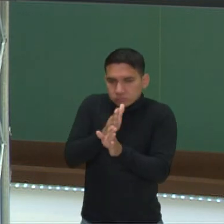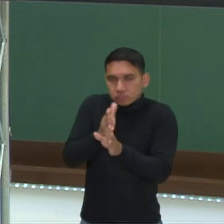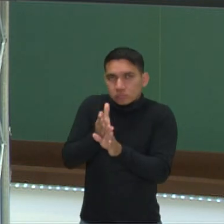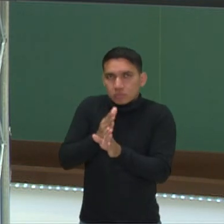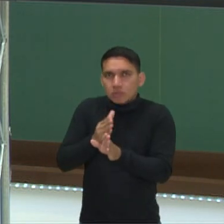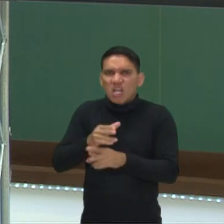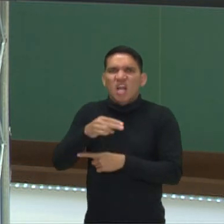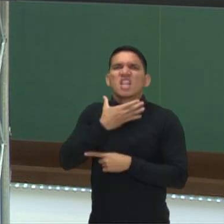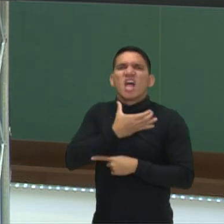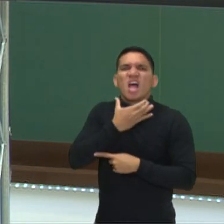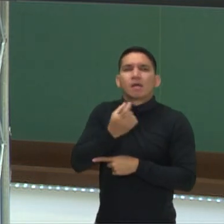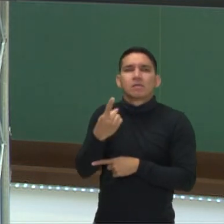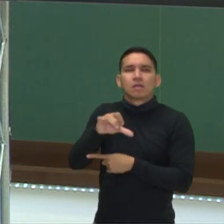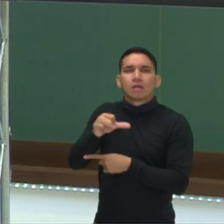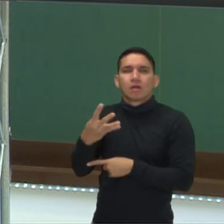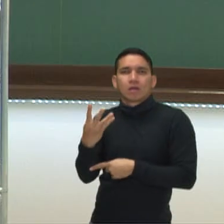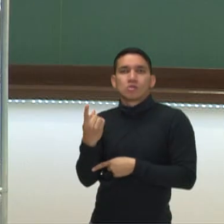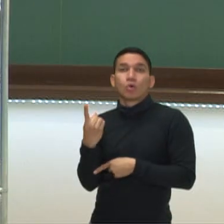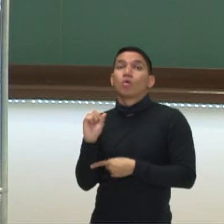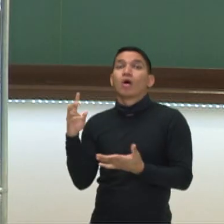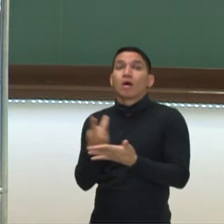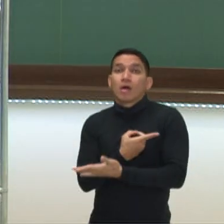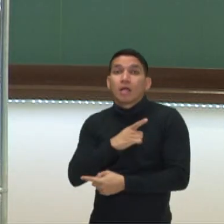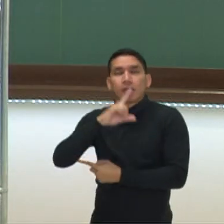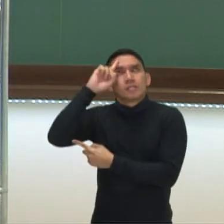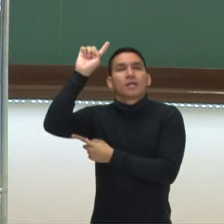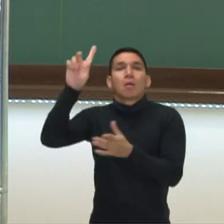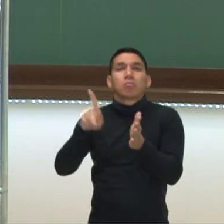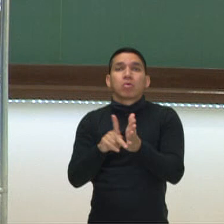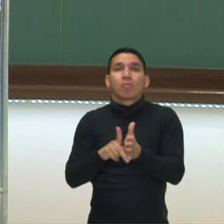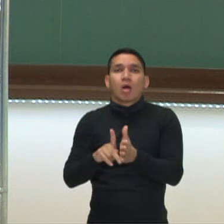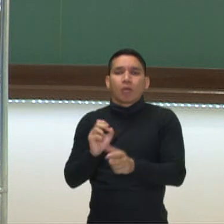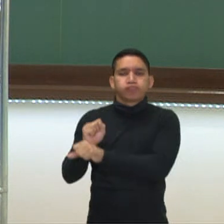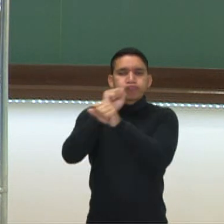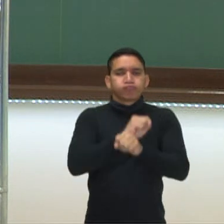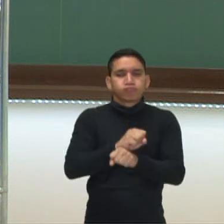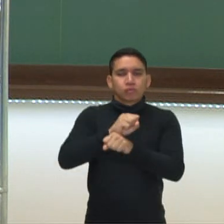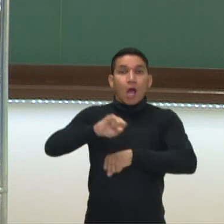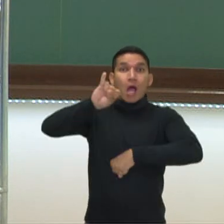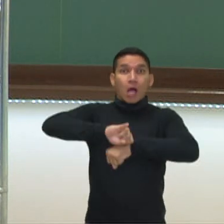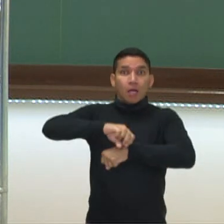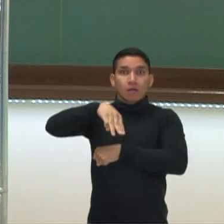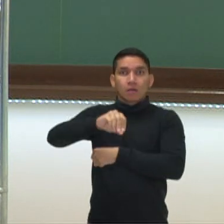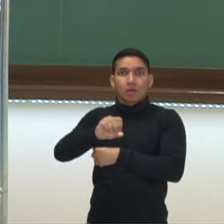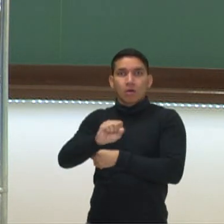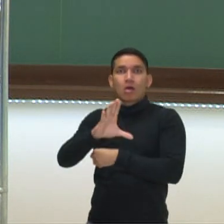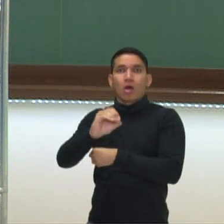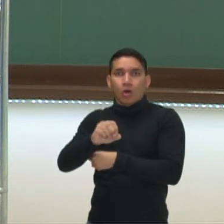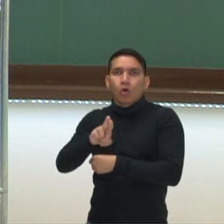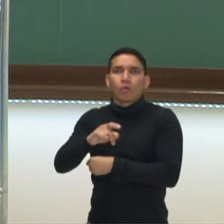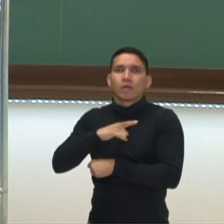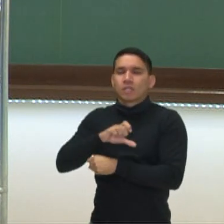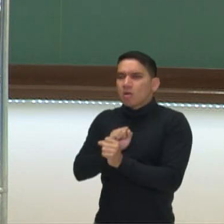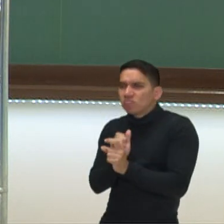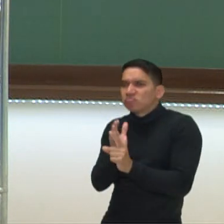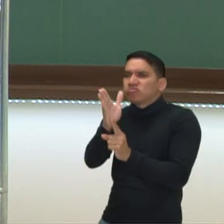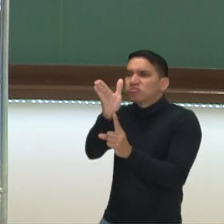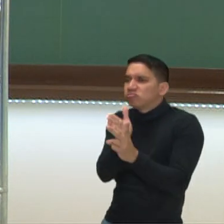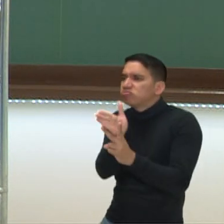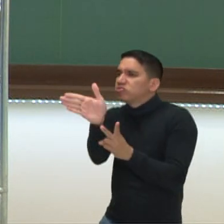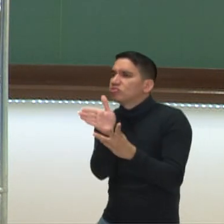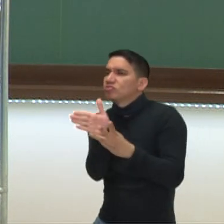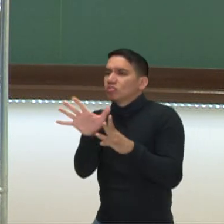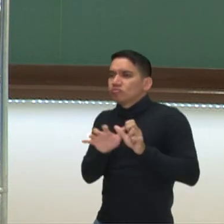em dezembro de 1941, cuja ideia era proteger Moscou. E essas flechas aí que mostram os ataques alemães, o destaque maior